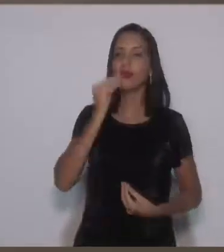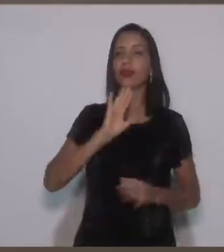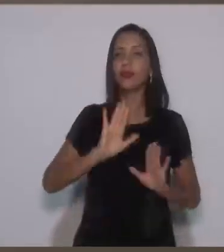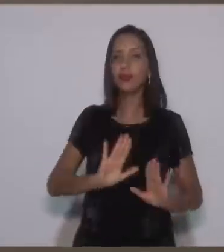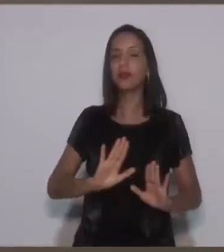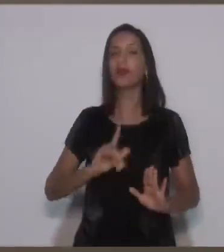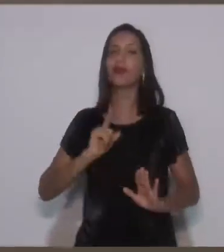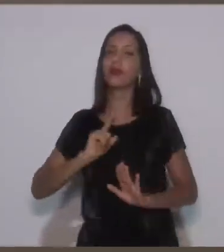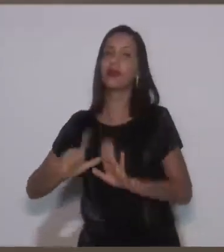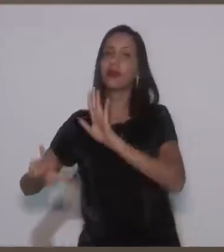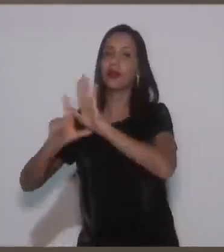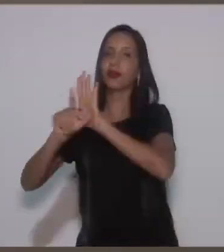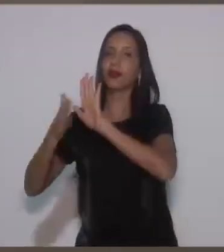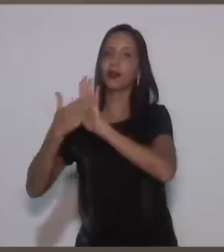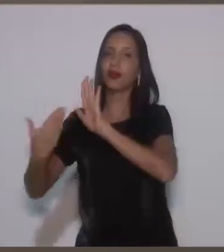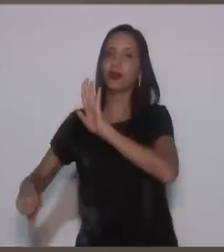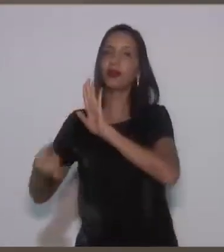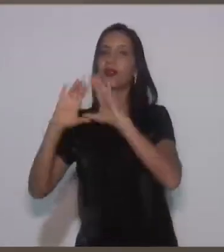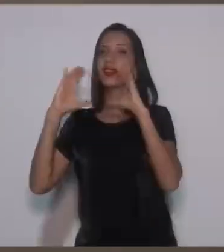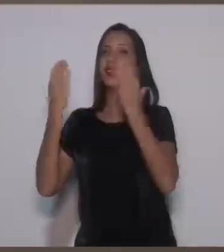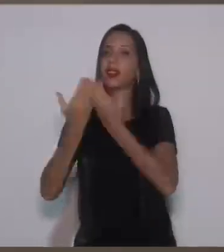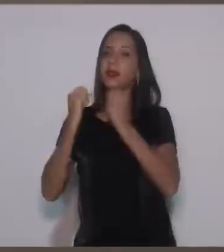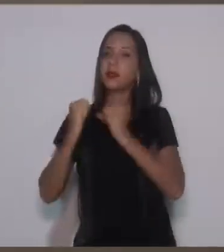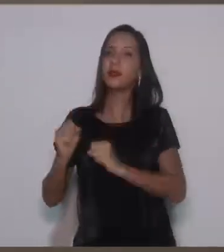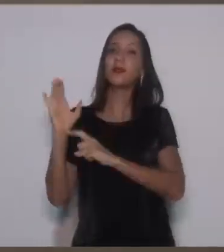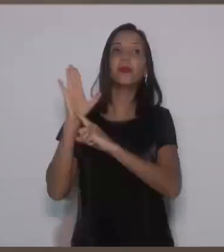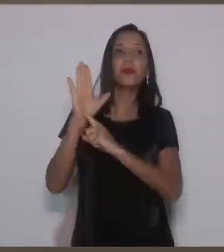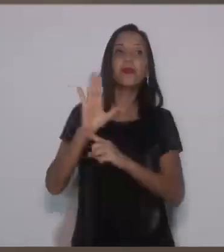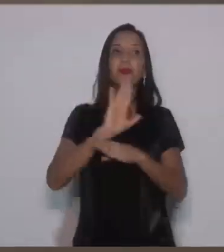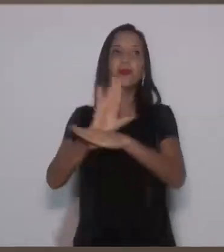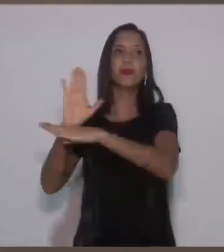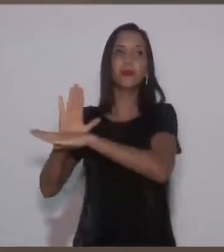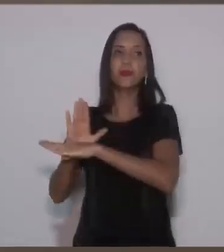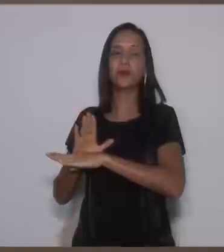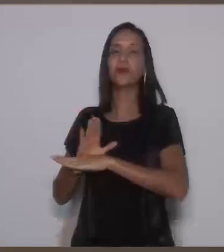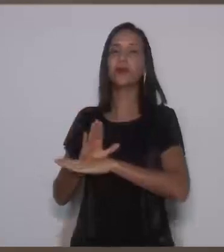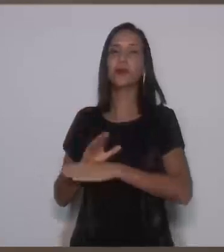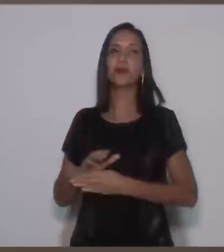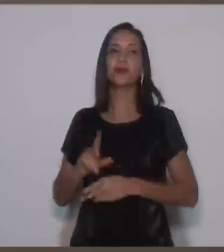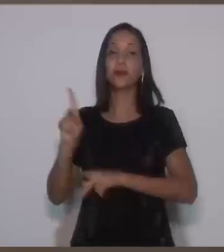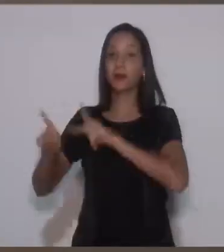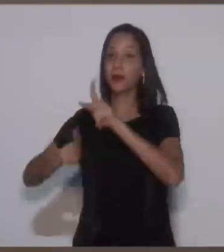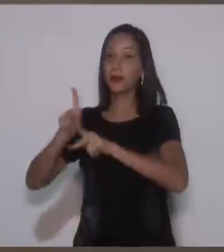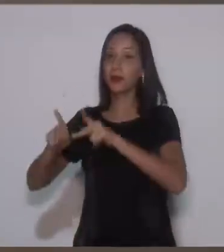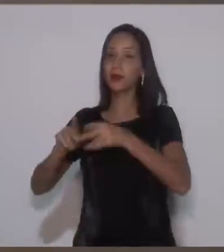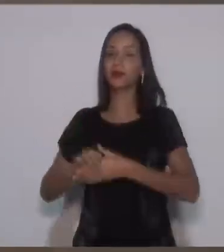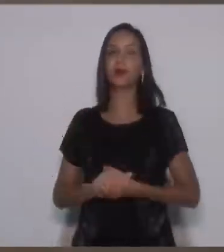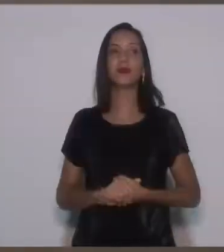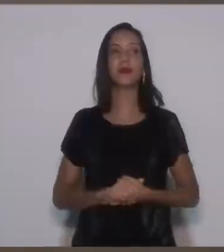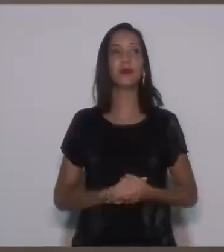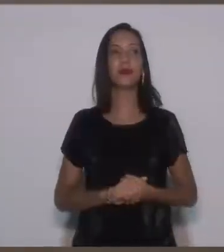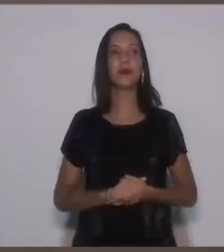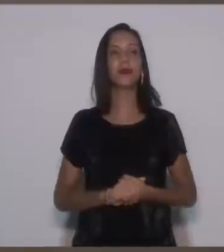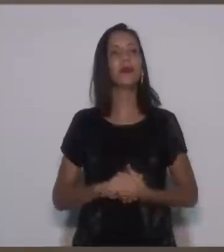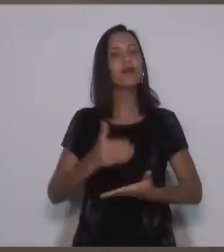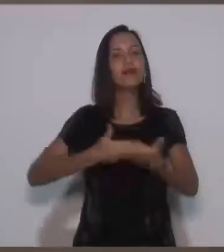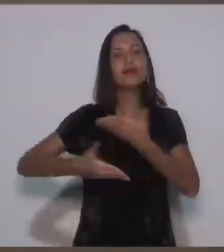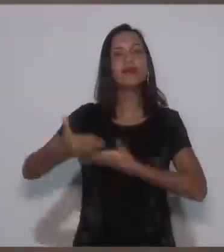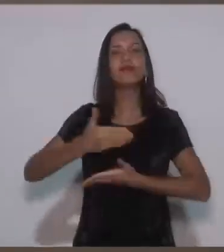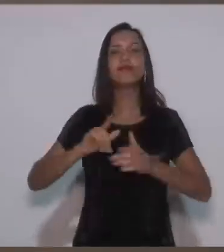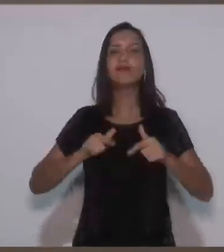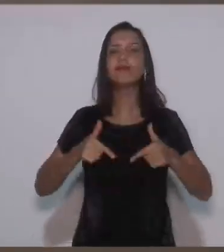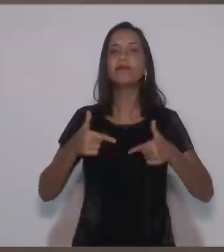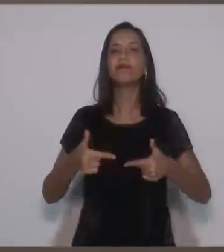uma legislatura, talvez essa casa possa trazer um benefício para a população. Quero também compartilhar aqui a luta